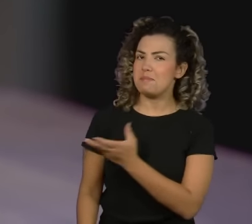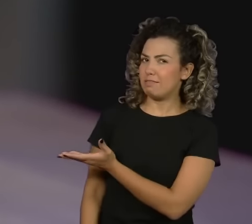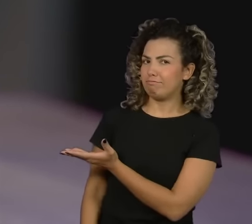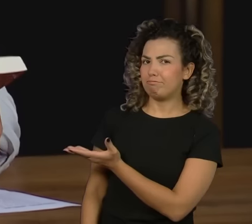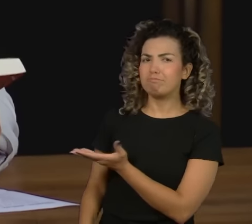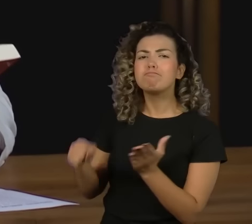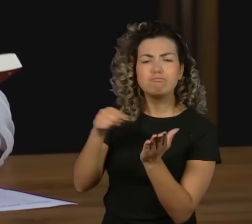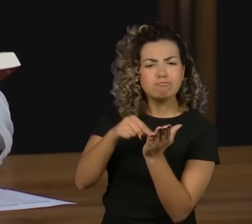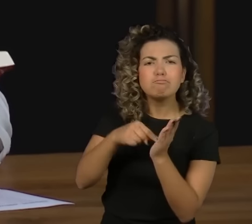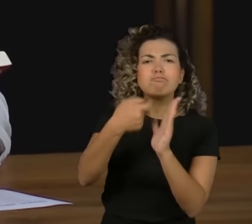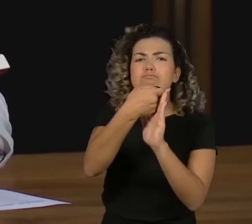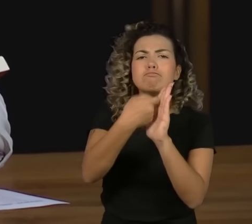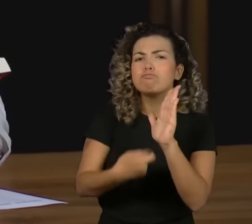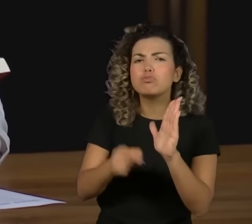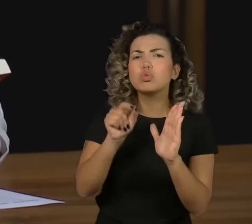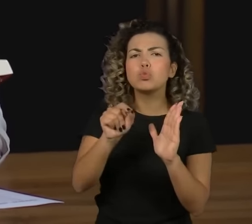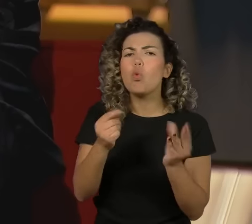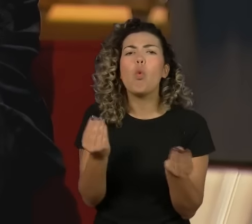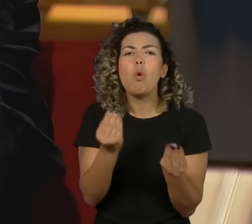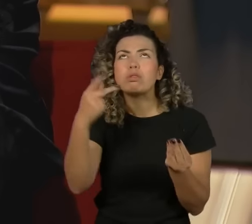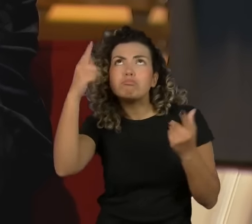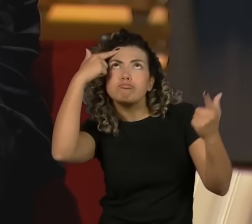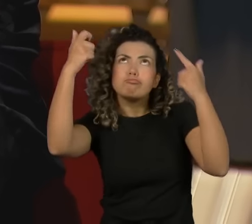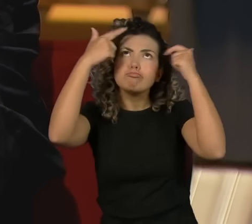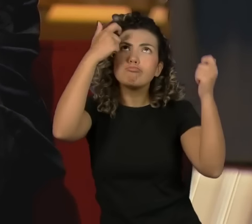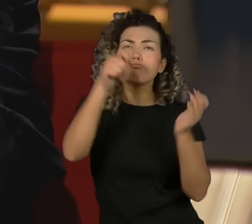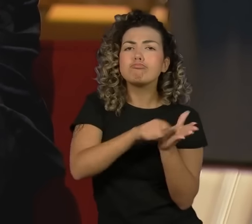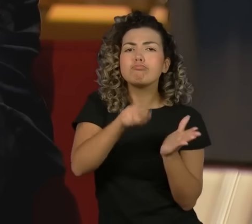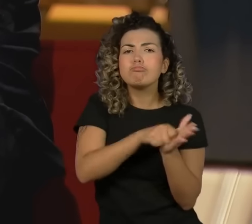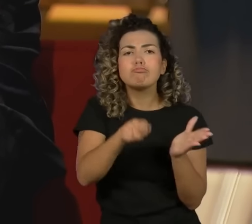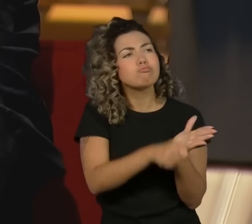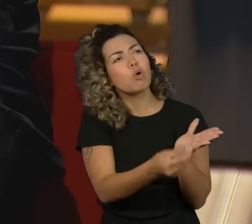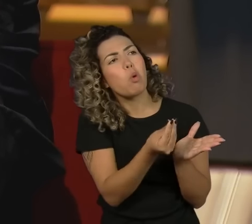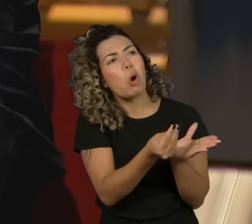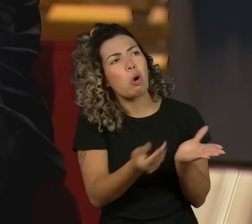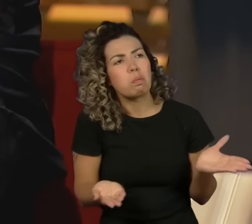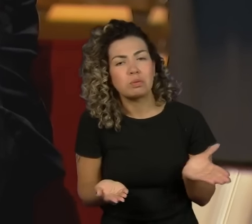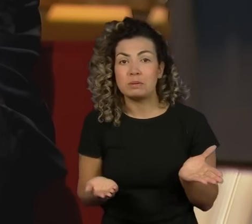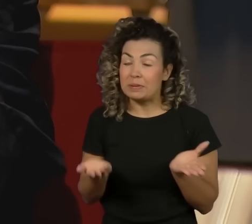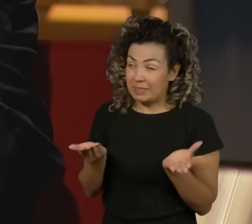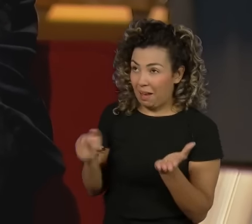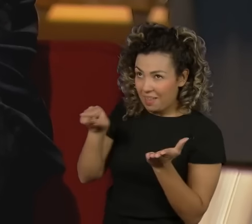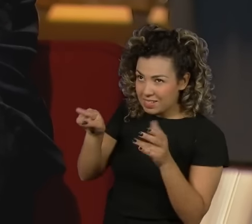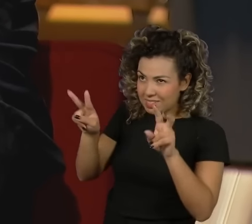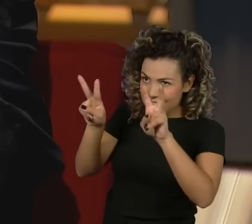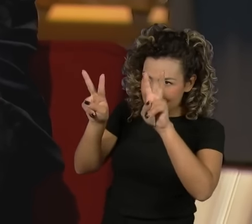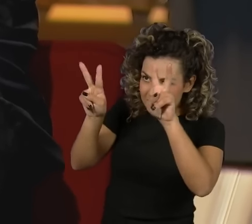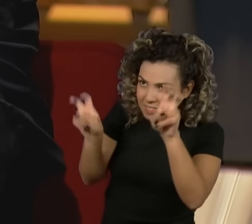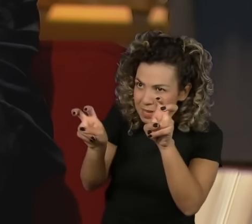aqui? Como surgiu esse livro? Eu acho que o nome, a melodia trágica,